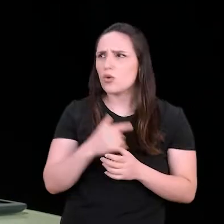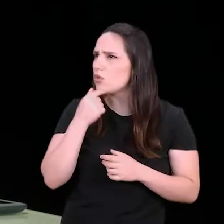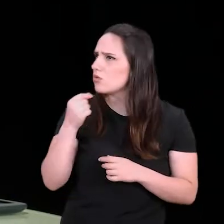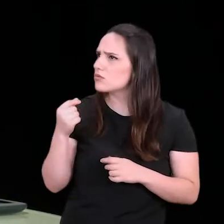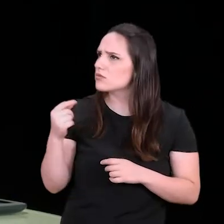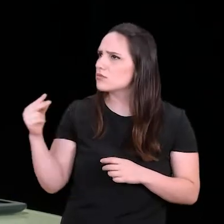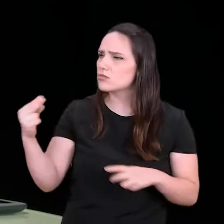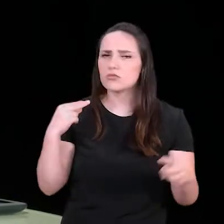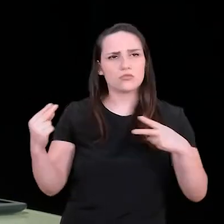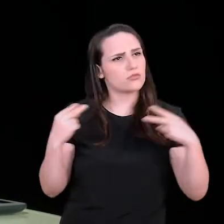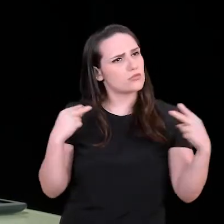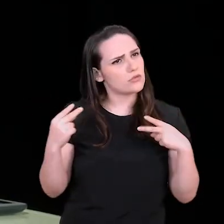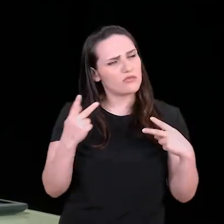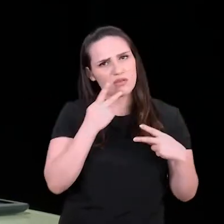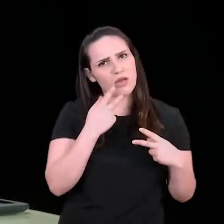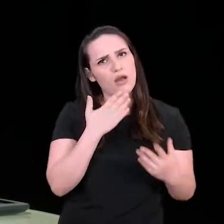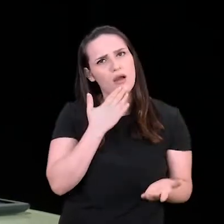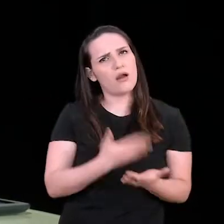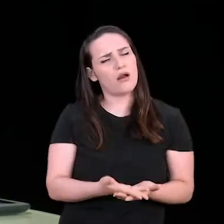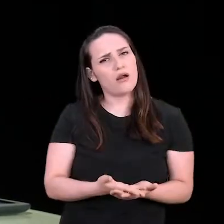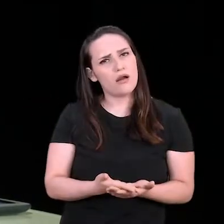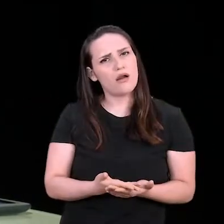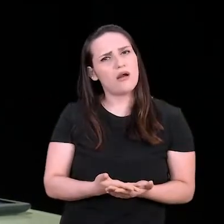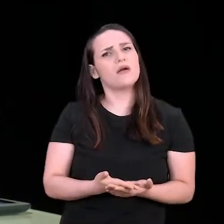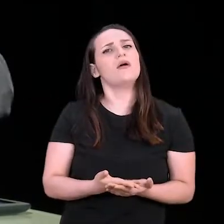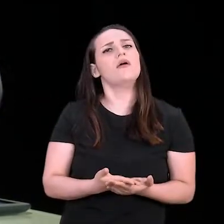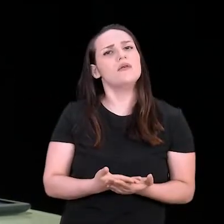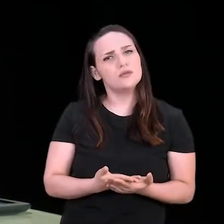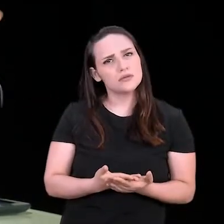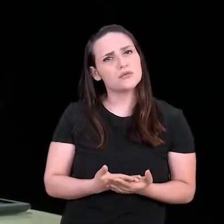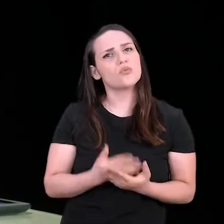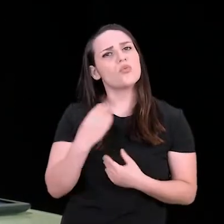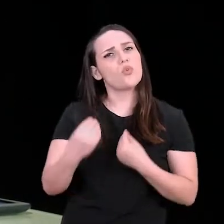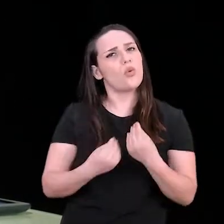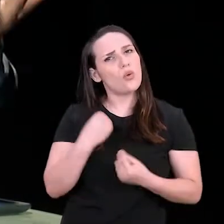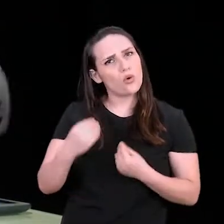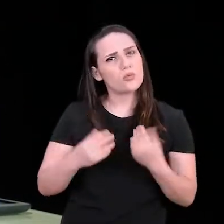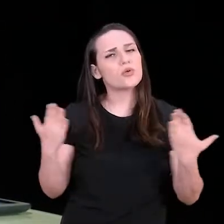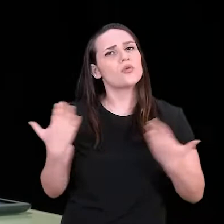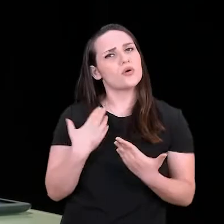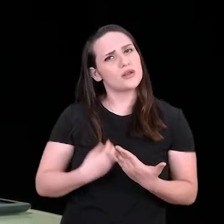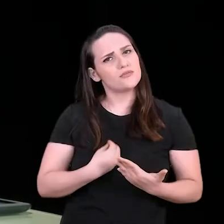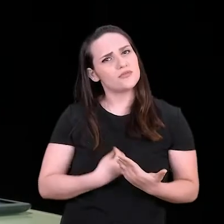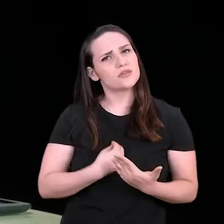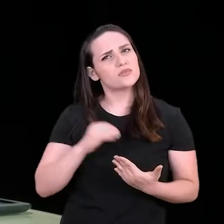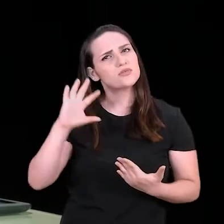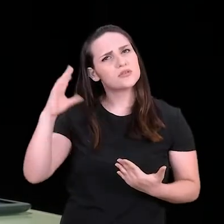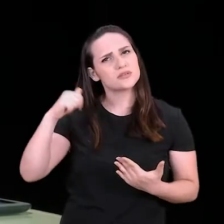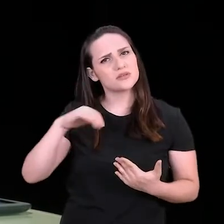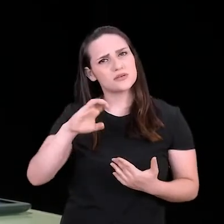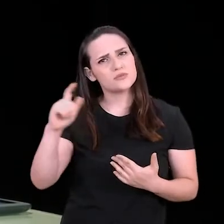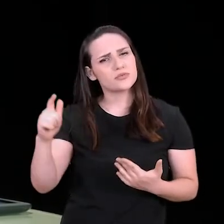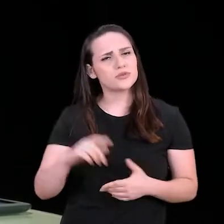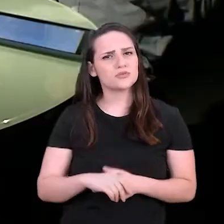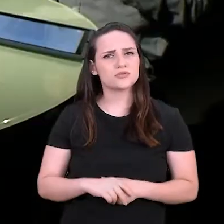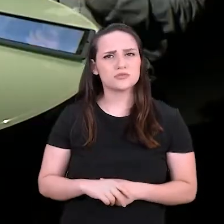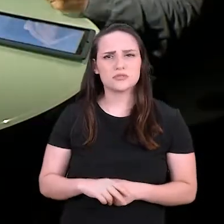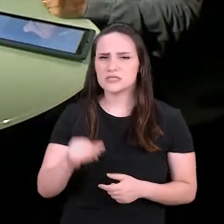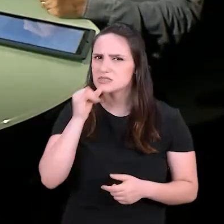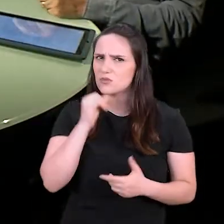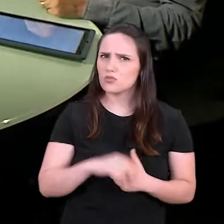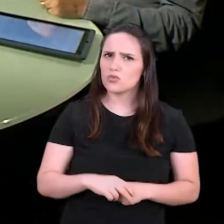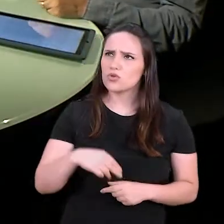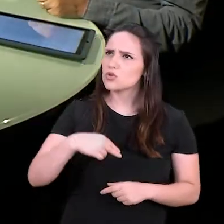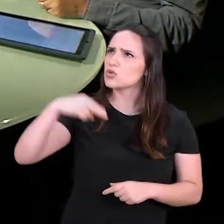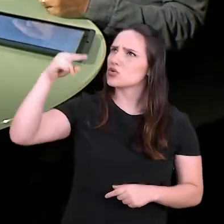lá, eles ficaram relativamente chocados com a situação que a gente está vivendo aqui. Ele falou, puxa,